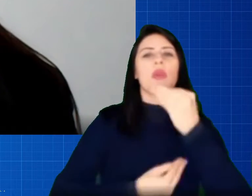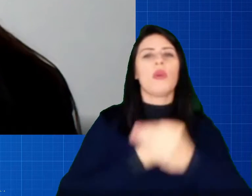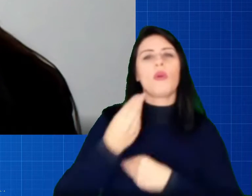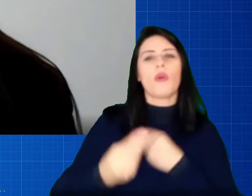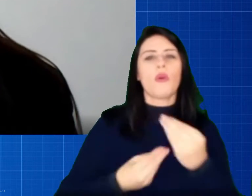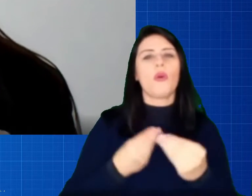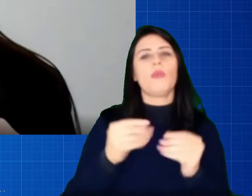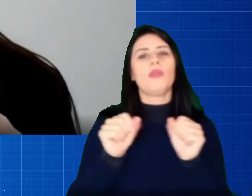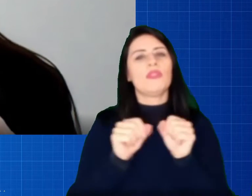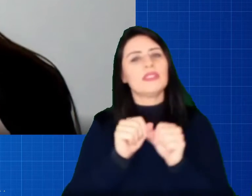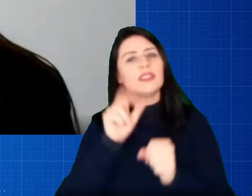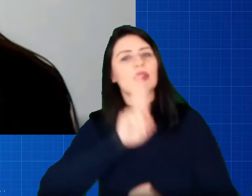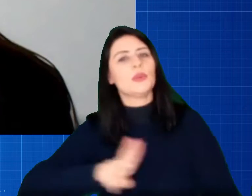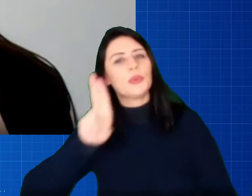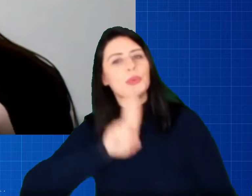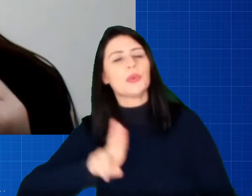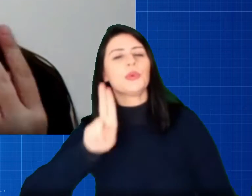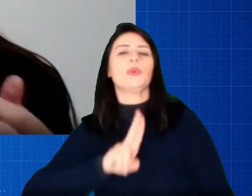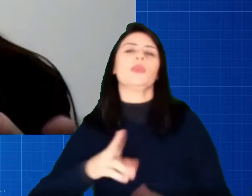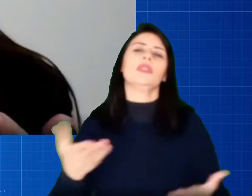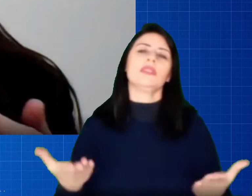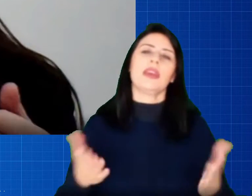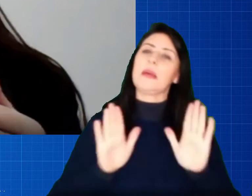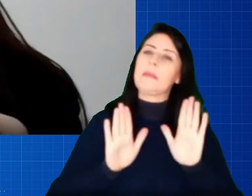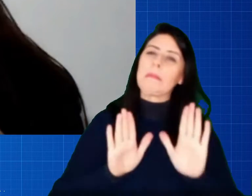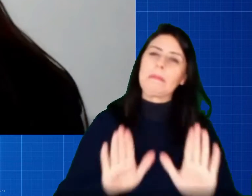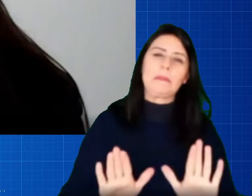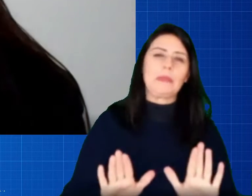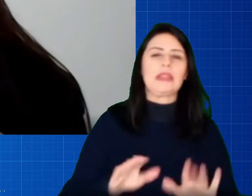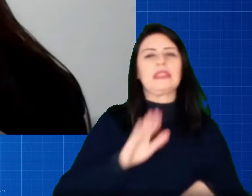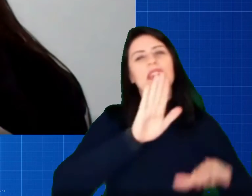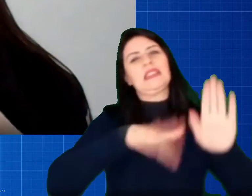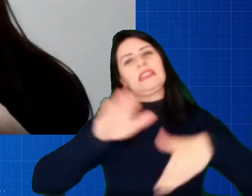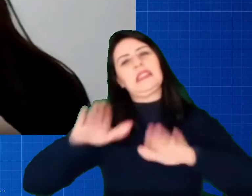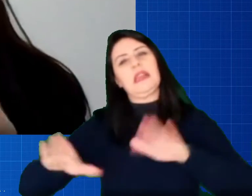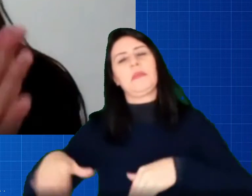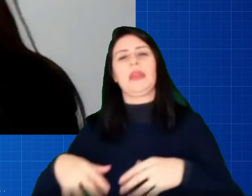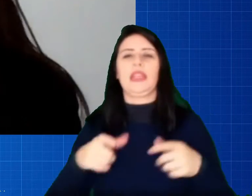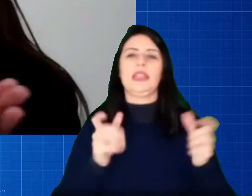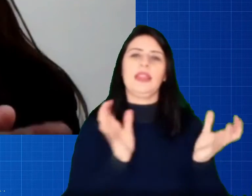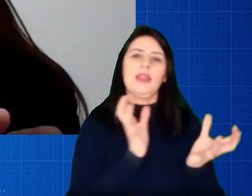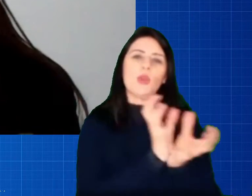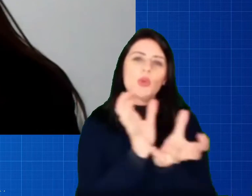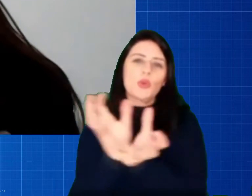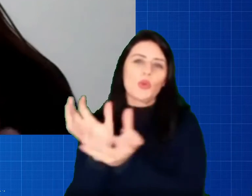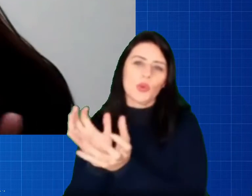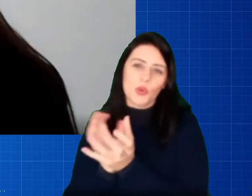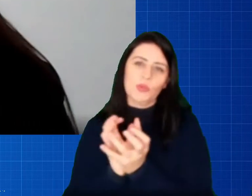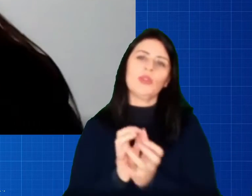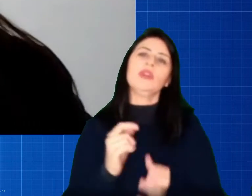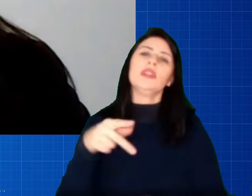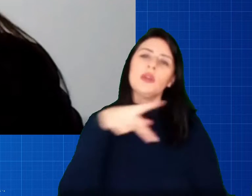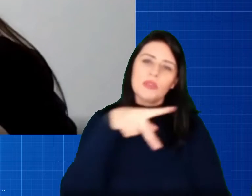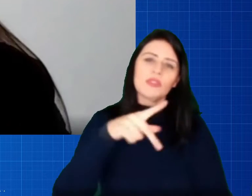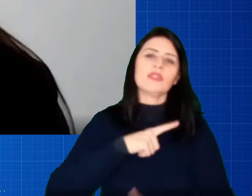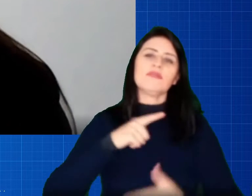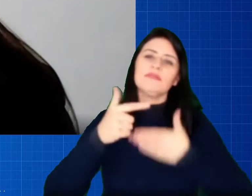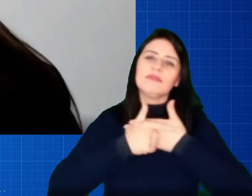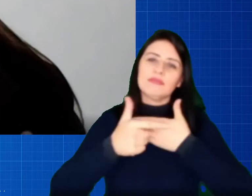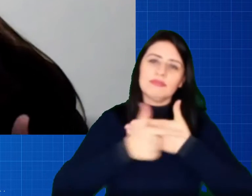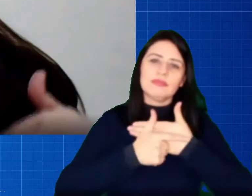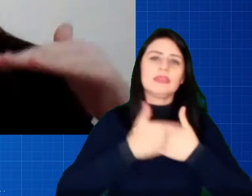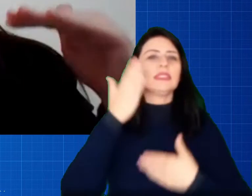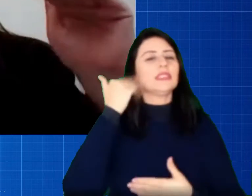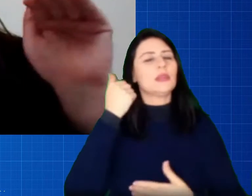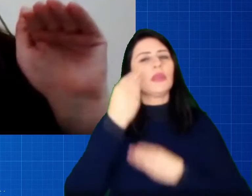como colocar, e como você utilizar, mas assim, depende da turma também. Então, assim, o professor tem esse papel